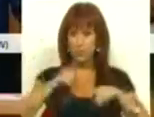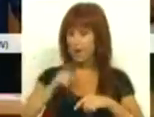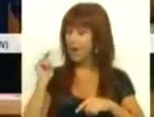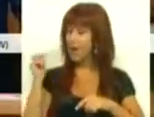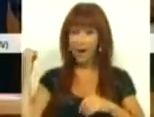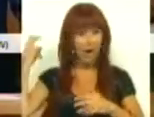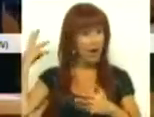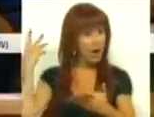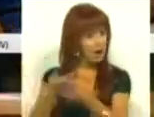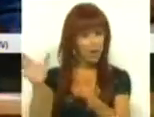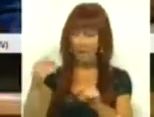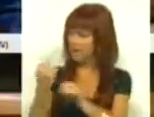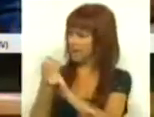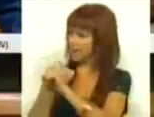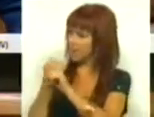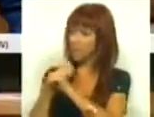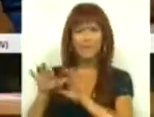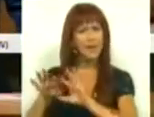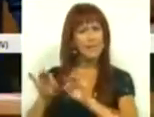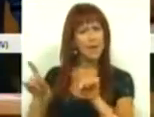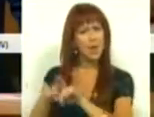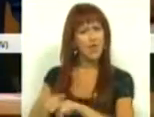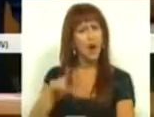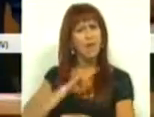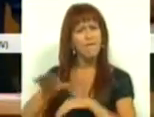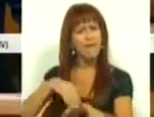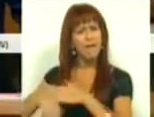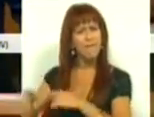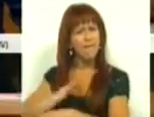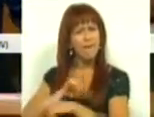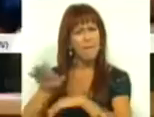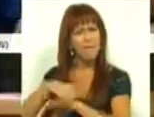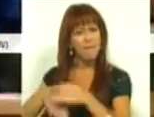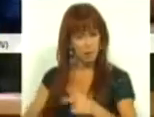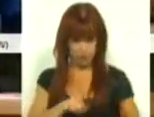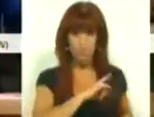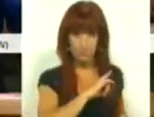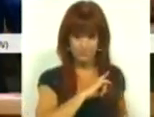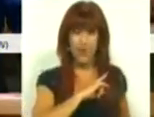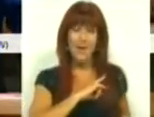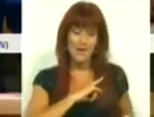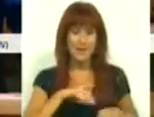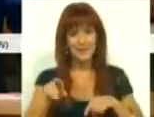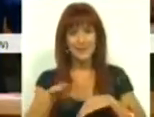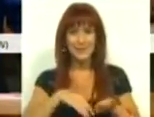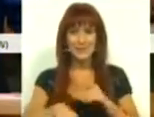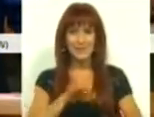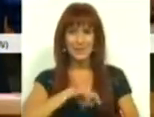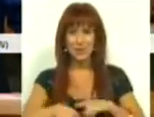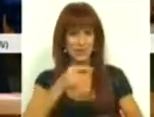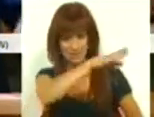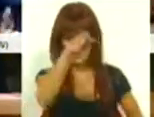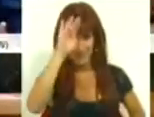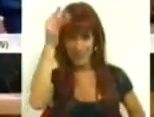nesses anos que foram os mais ativos em termos de privatizações? As privatizações, senhores deputados,